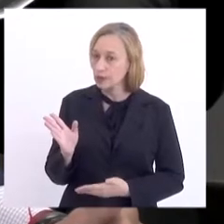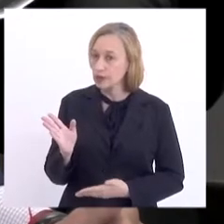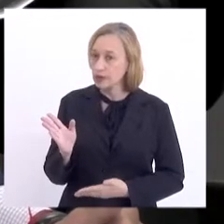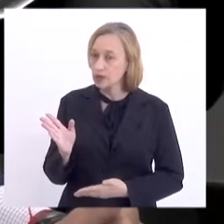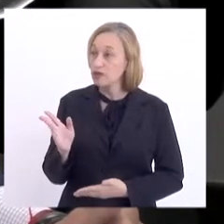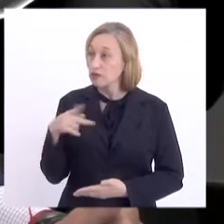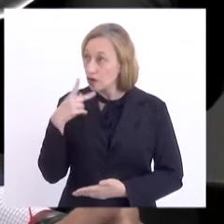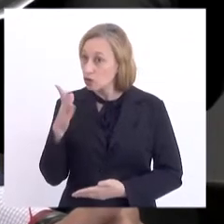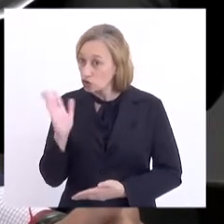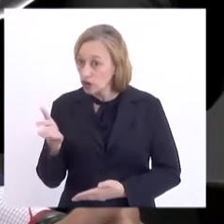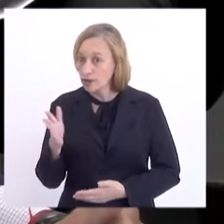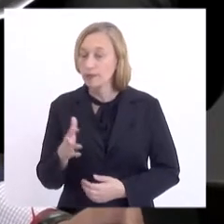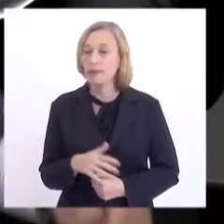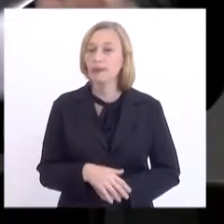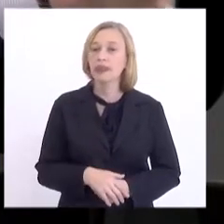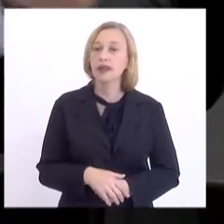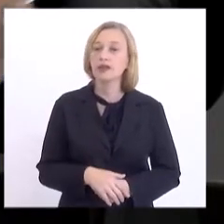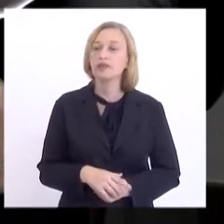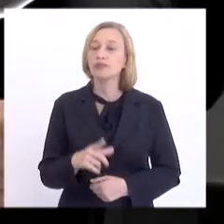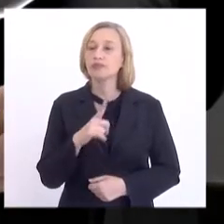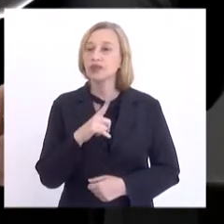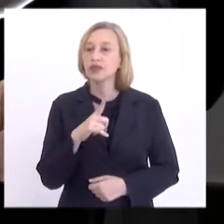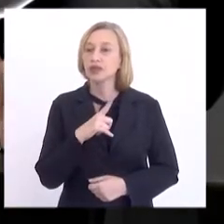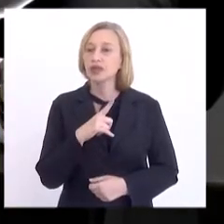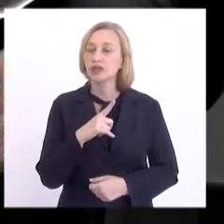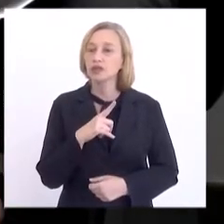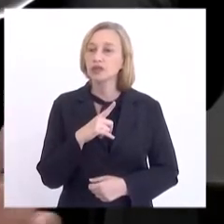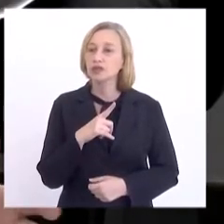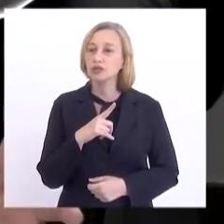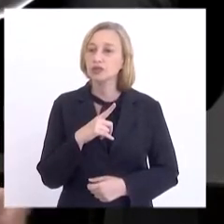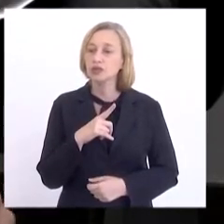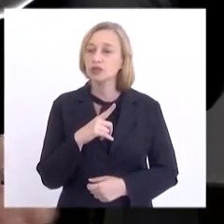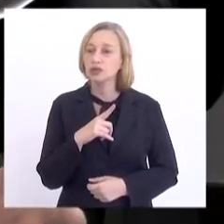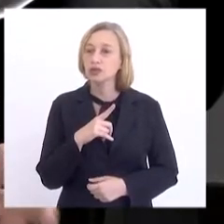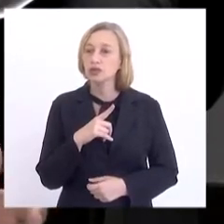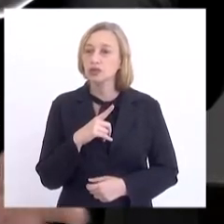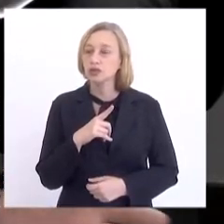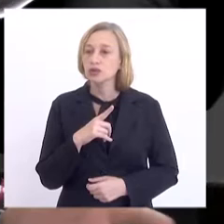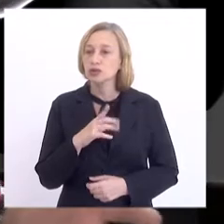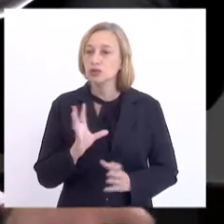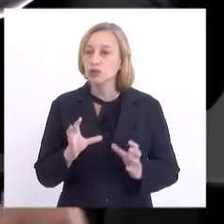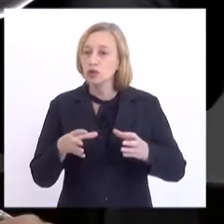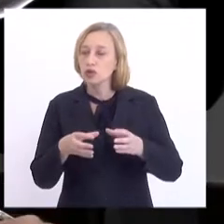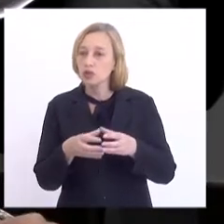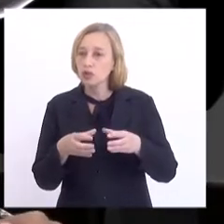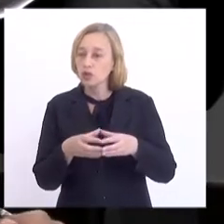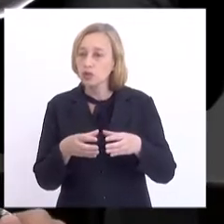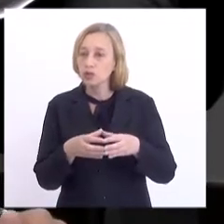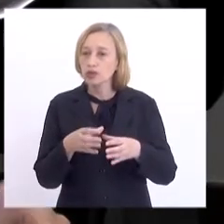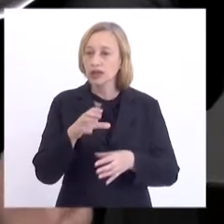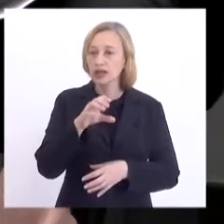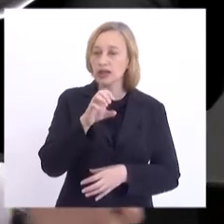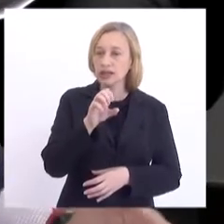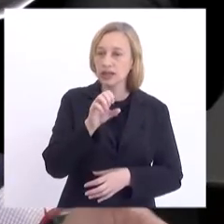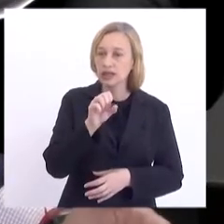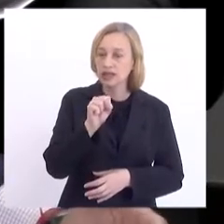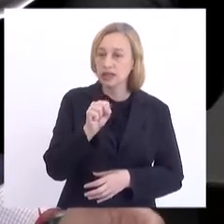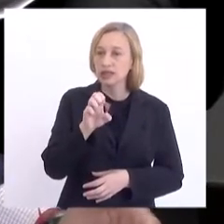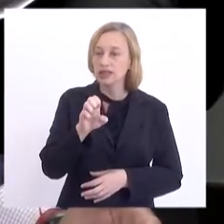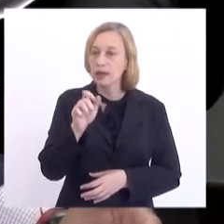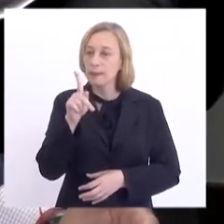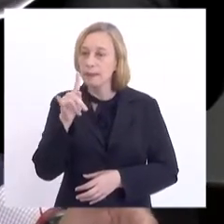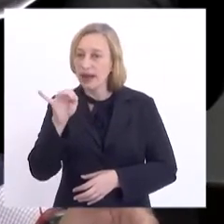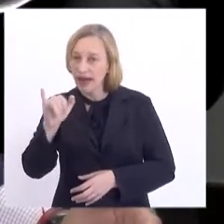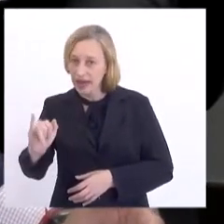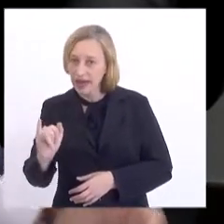Se for nós temos uma distância que a distância originária que a Seplag que faz